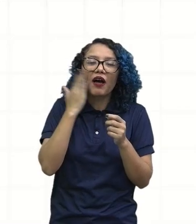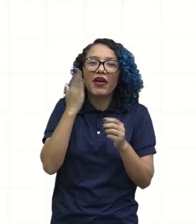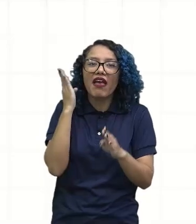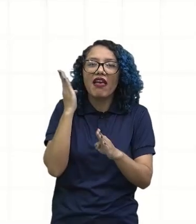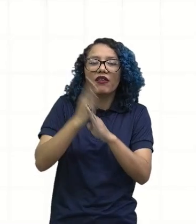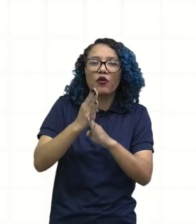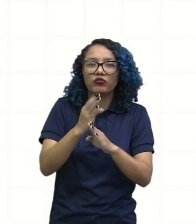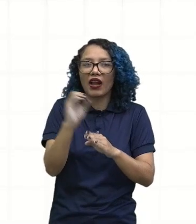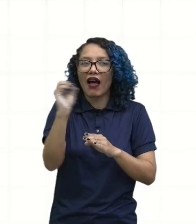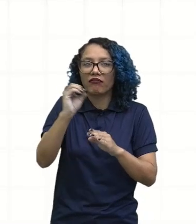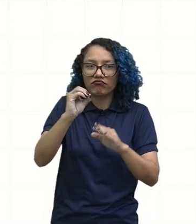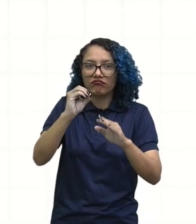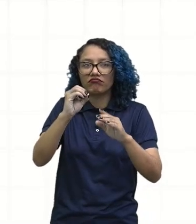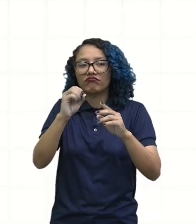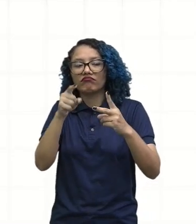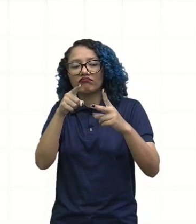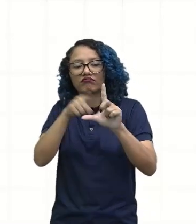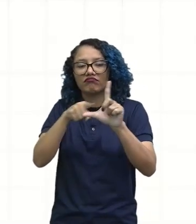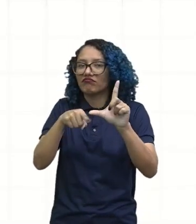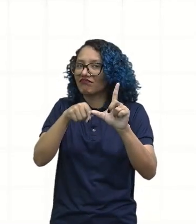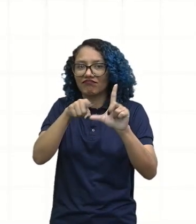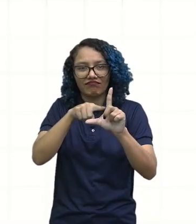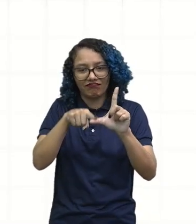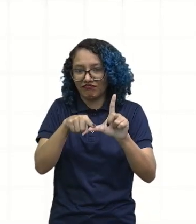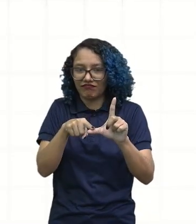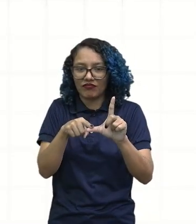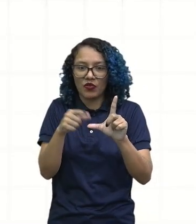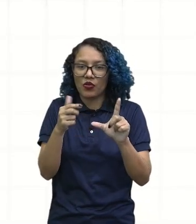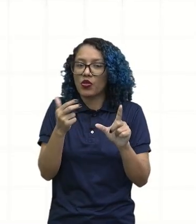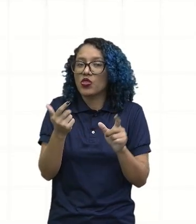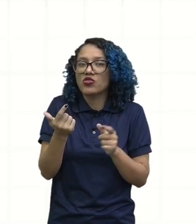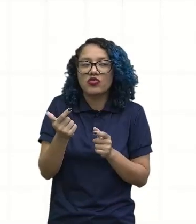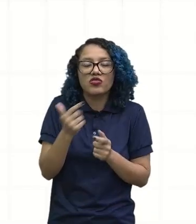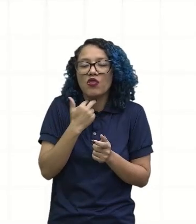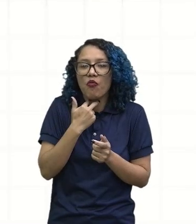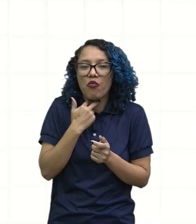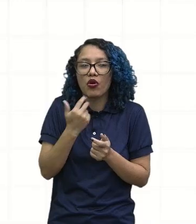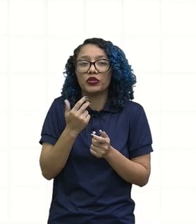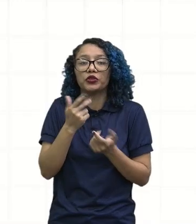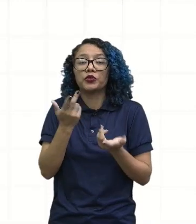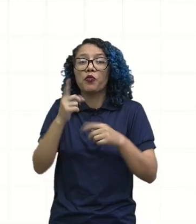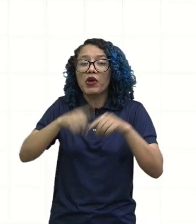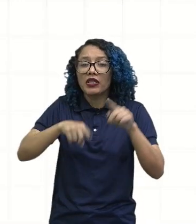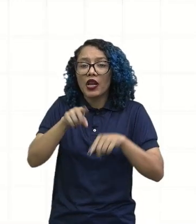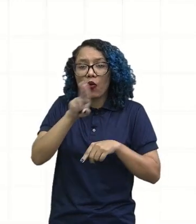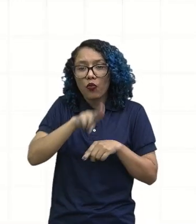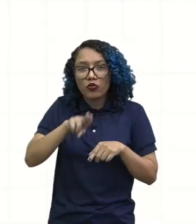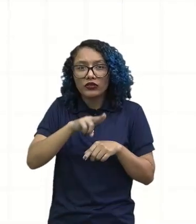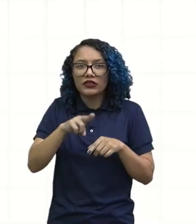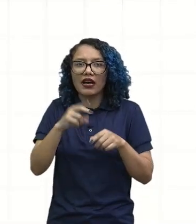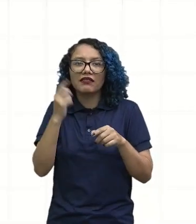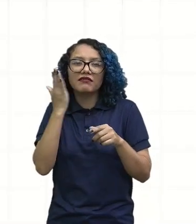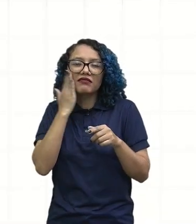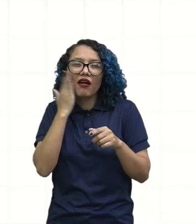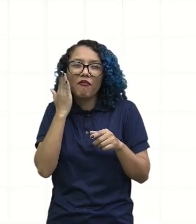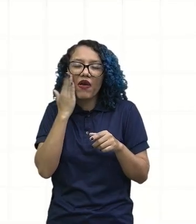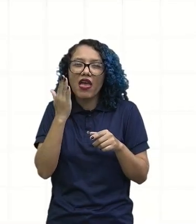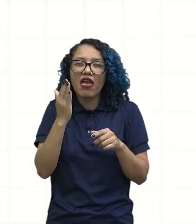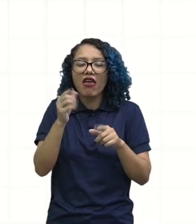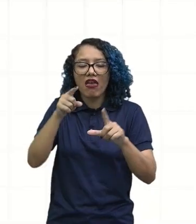Já enfatizei para você isso, né? O equipamento utilizado para tomar medidas de ângulo é conhecido